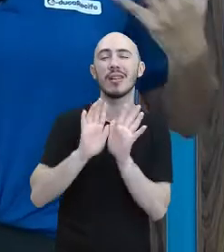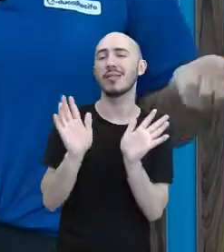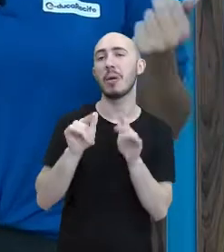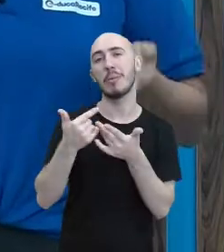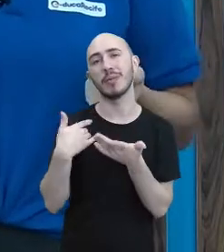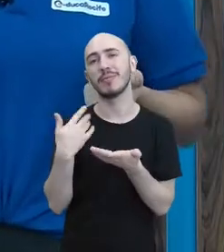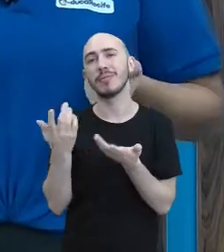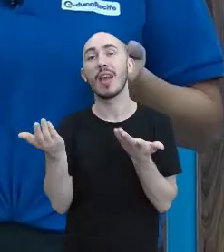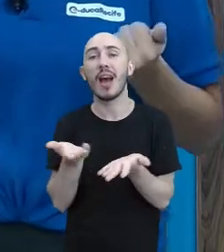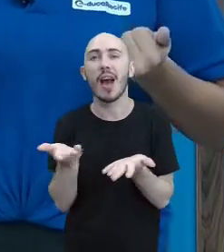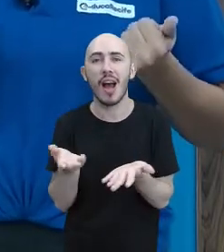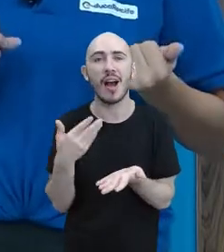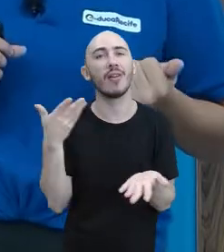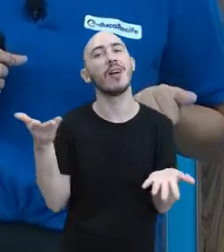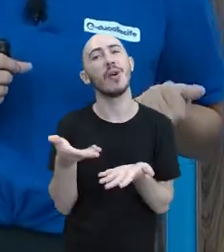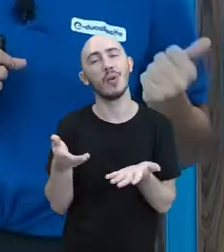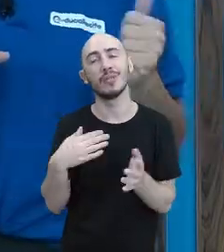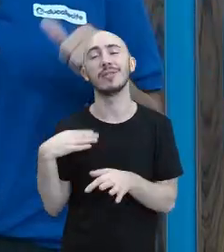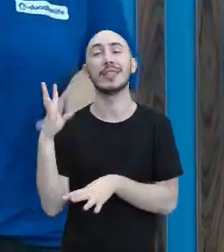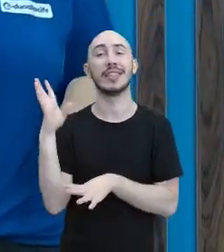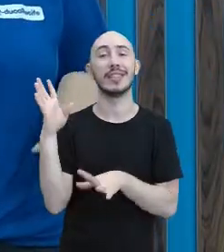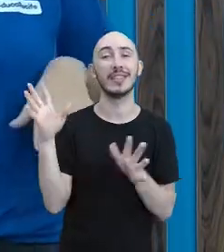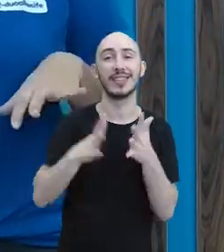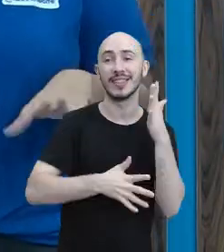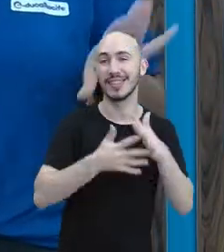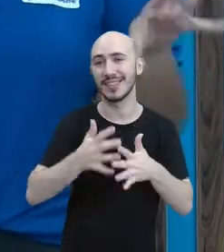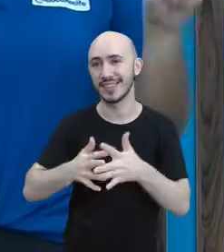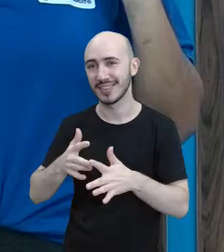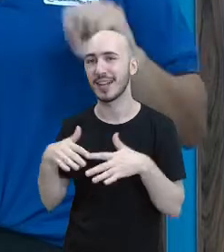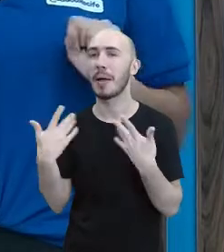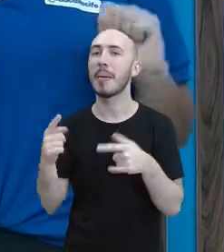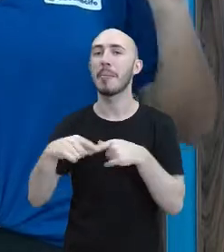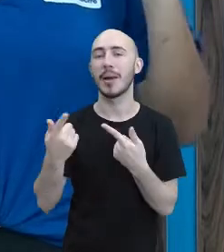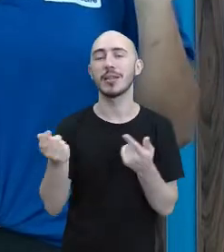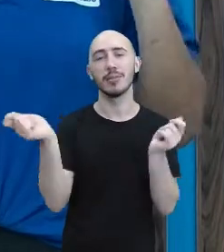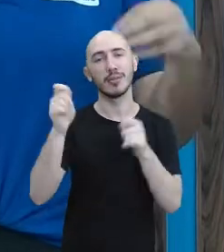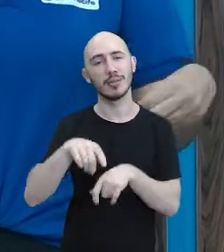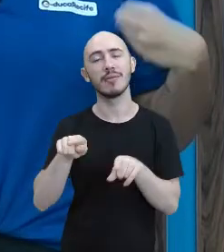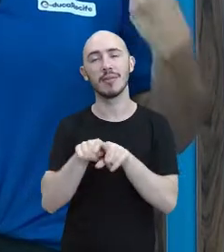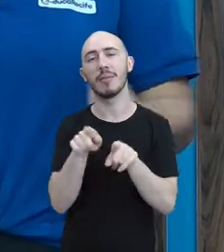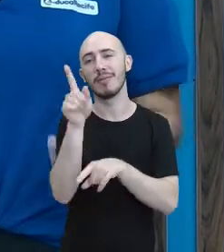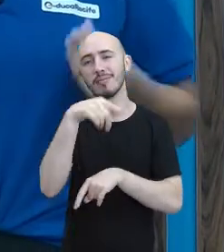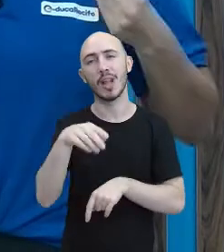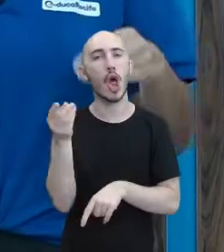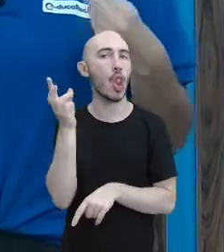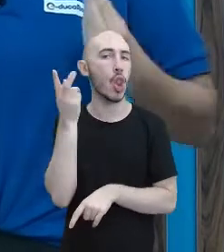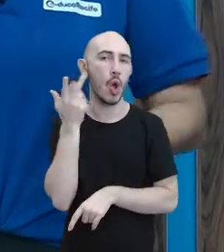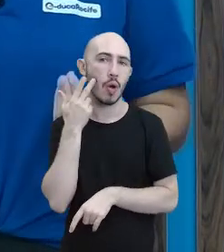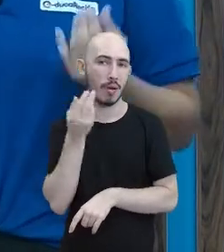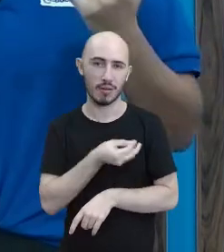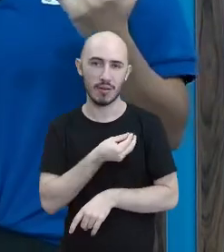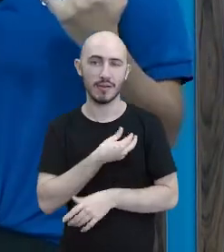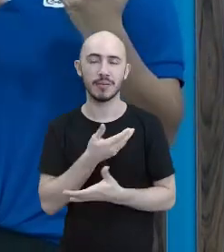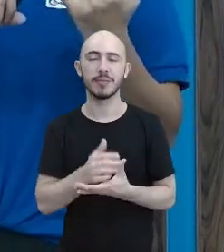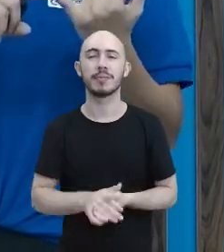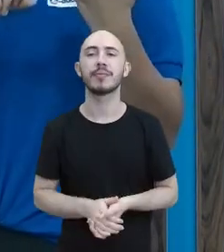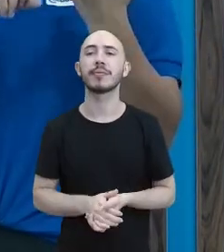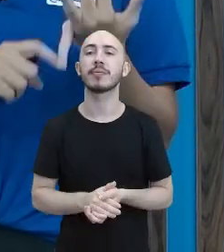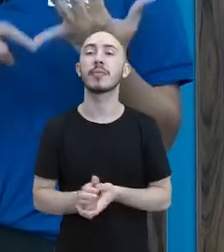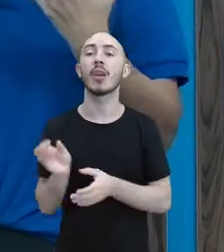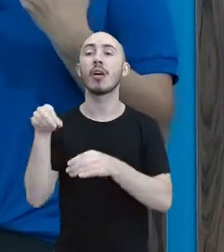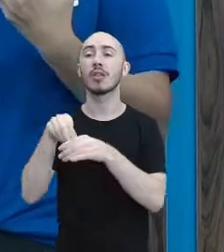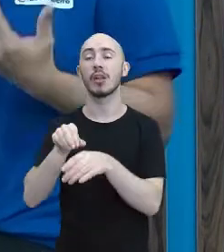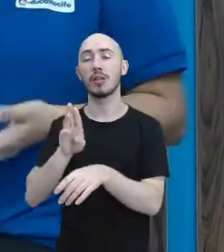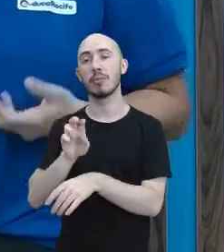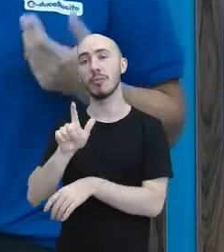como a aula de hoje está caótica. Então, aí, quais são as informações que contém na bula? A gente tem